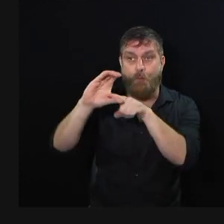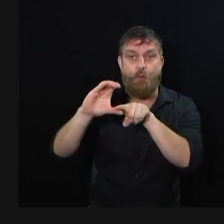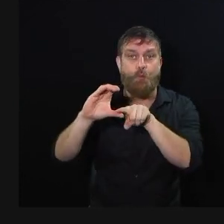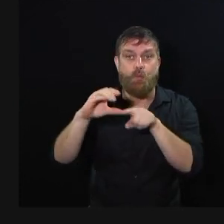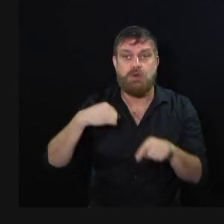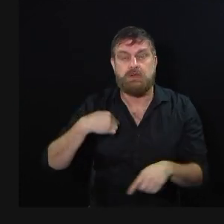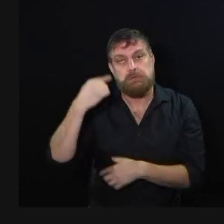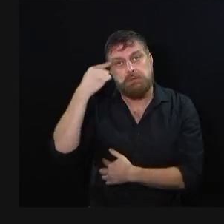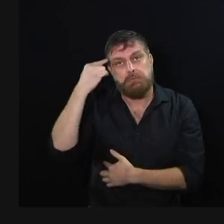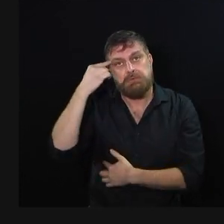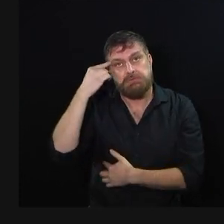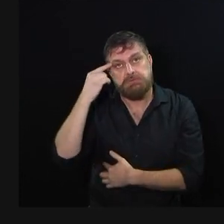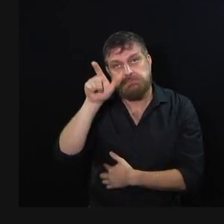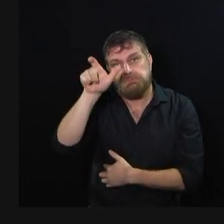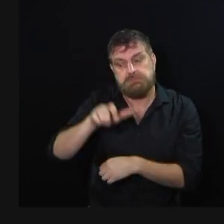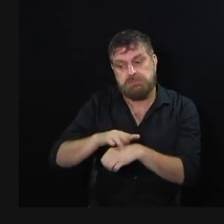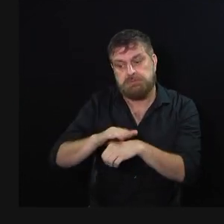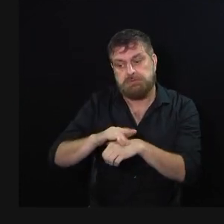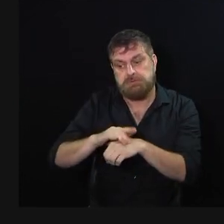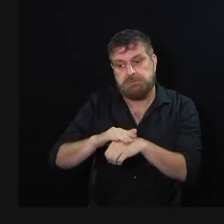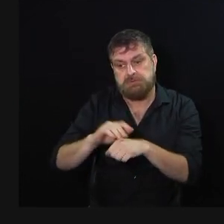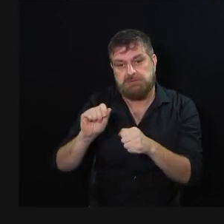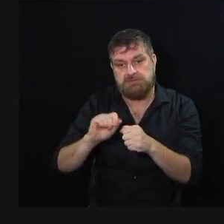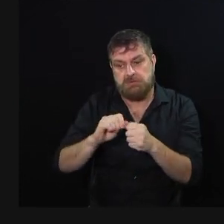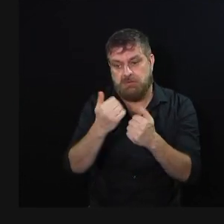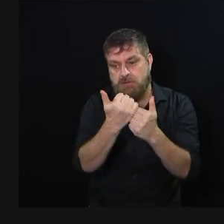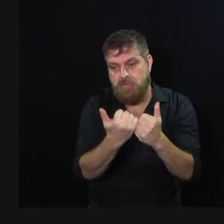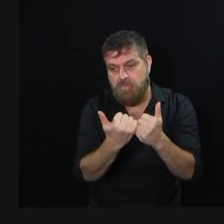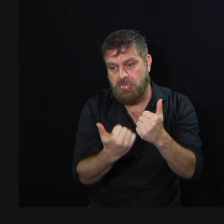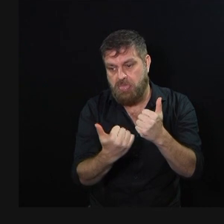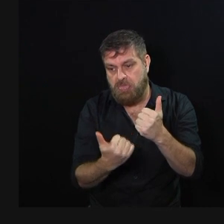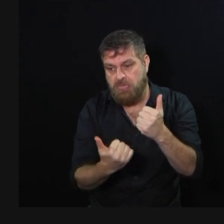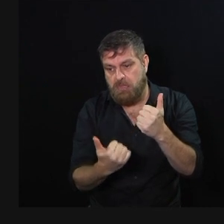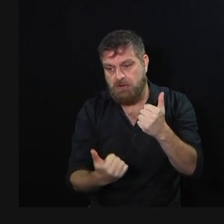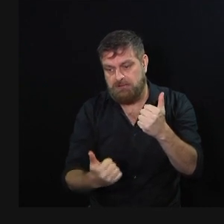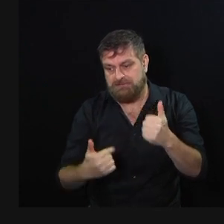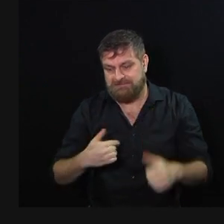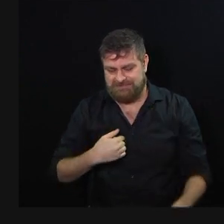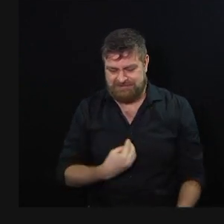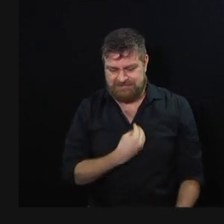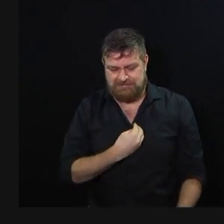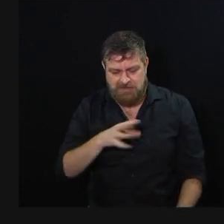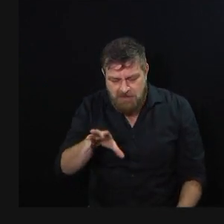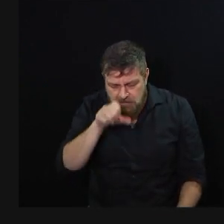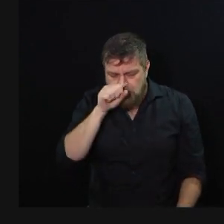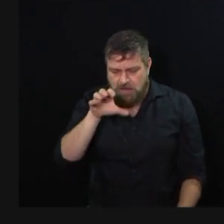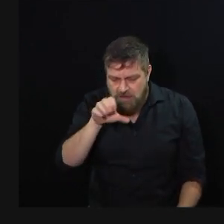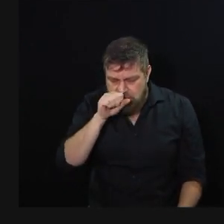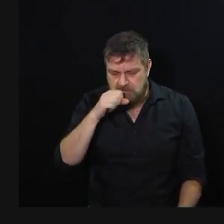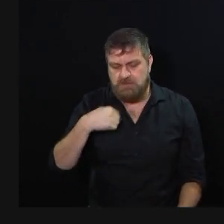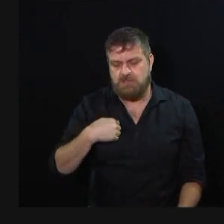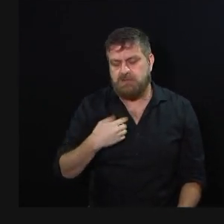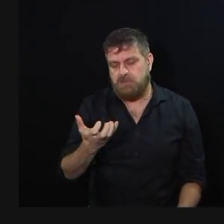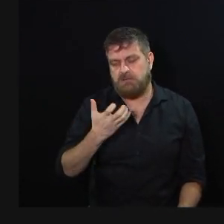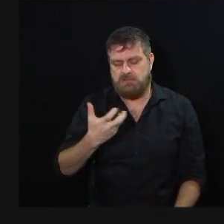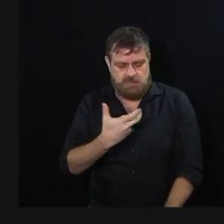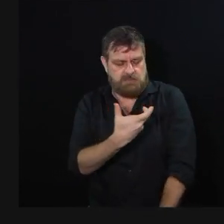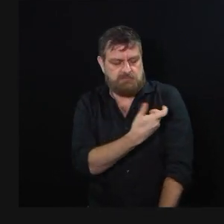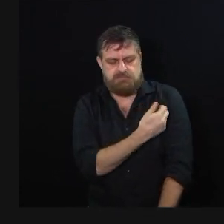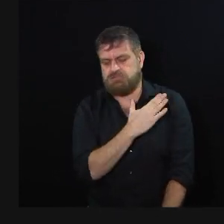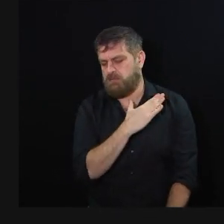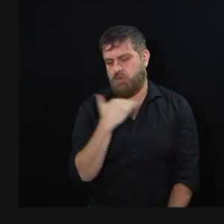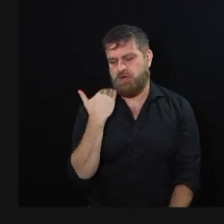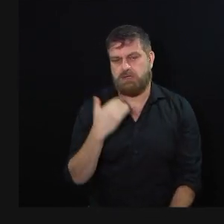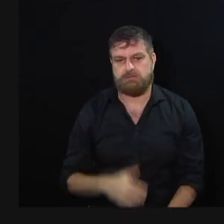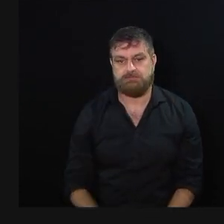doença evoluísse de tal forma que trouxesse muita dificuldade para respirar, eu iria preferir a eutanásia. E isso que está me ajudando, que eu